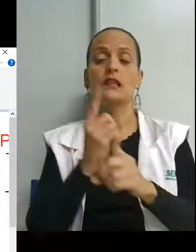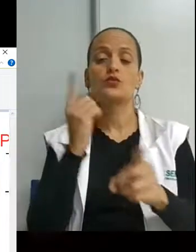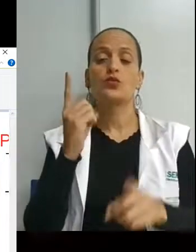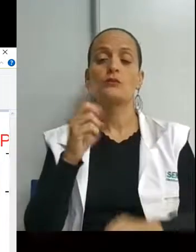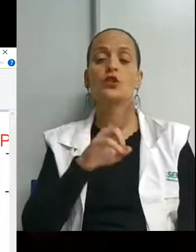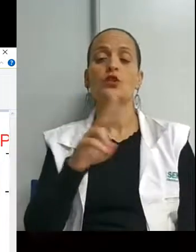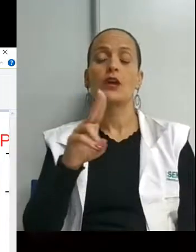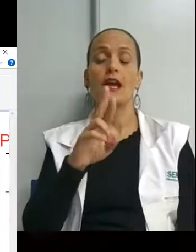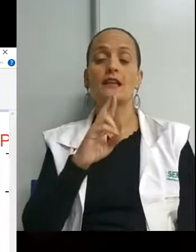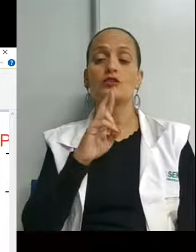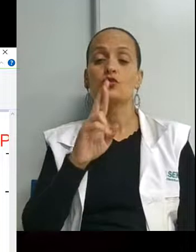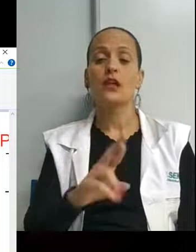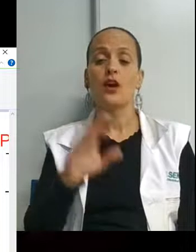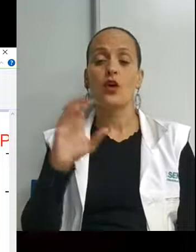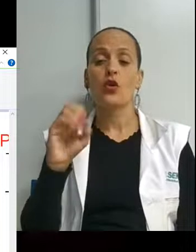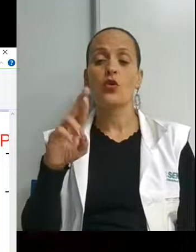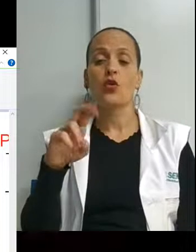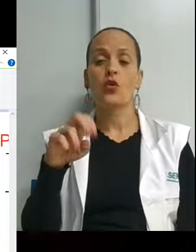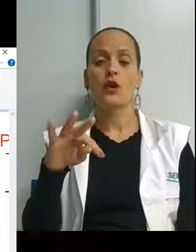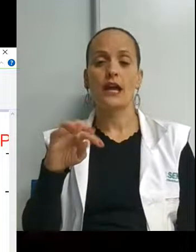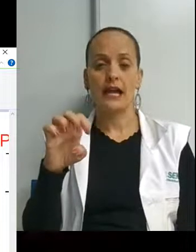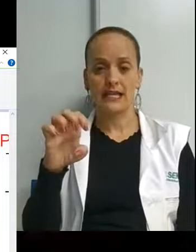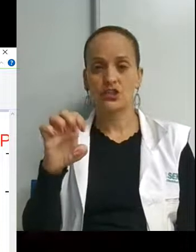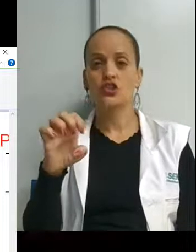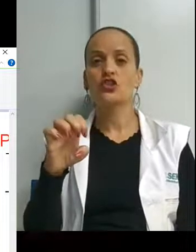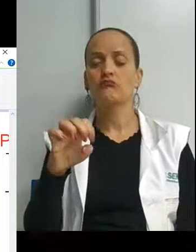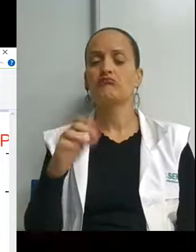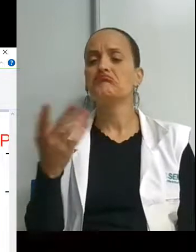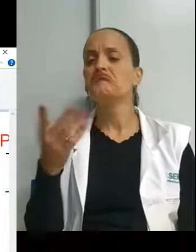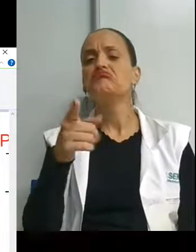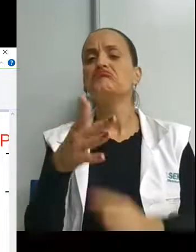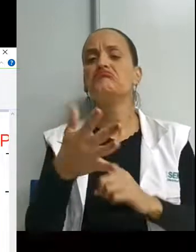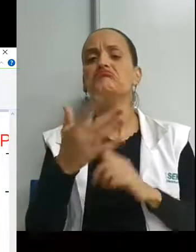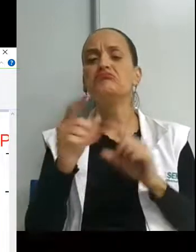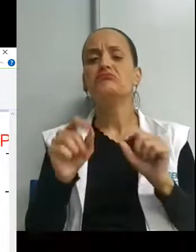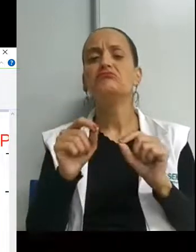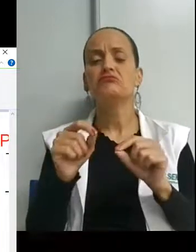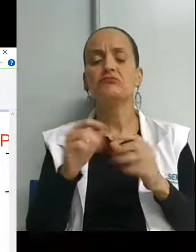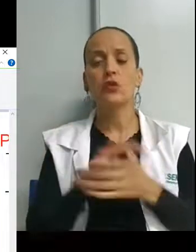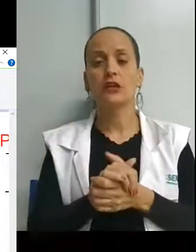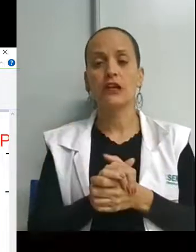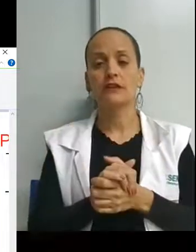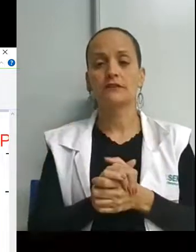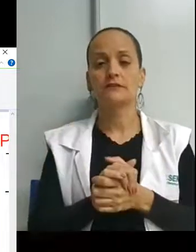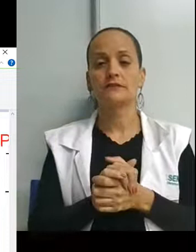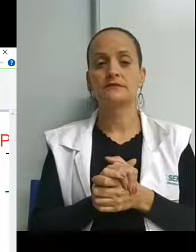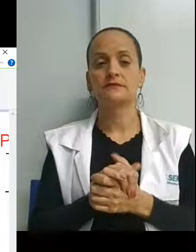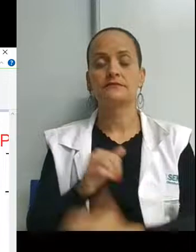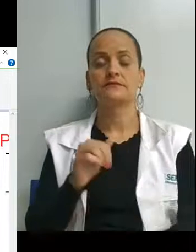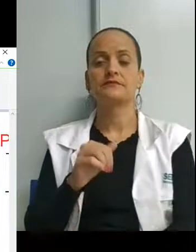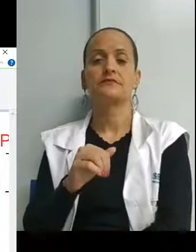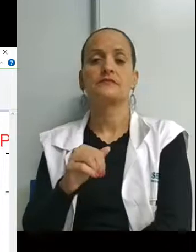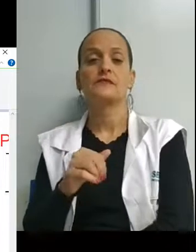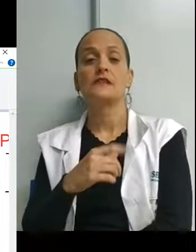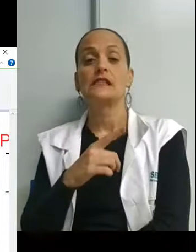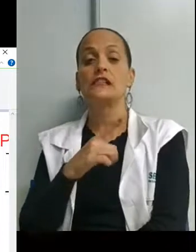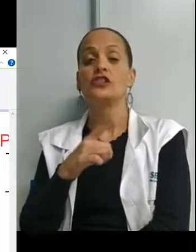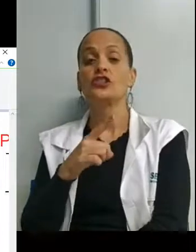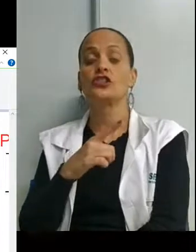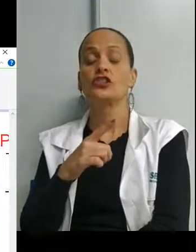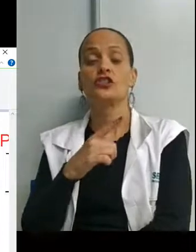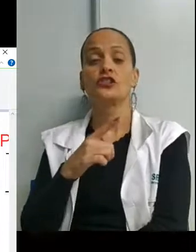Então, a corrente aqui, ó, ela vai ser igual a quem? Usando a fórmula, né, que a gente encontrou aqui, ó. Vai